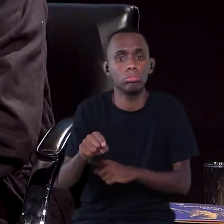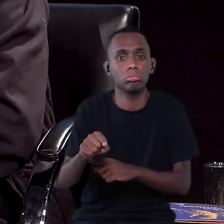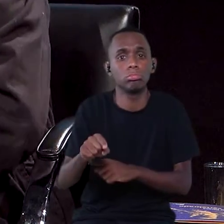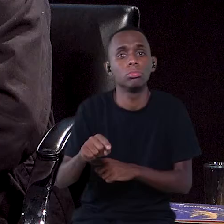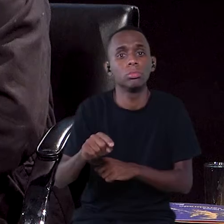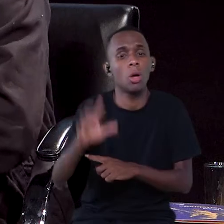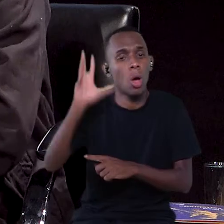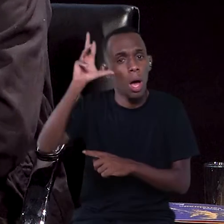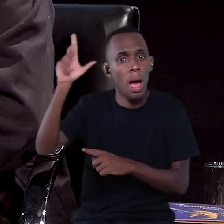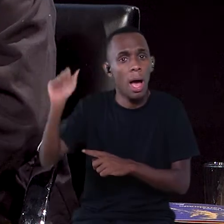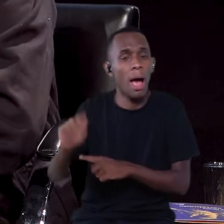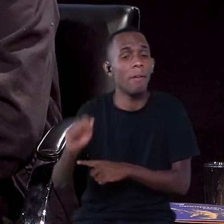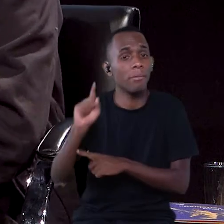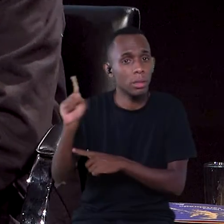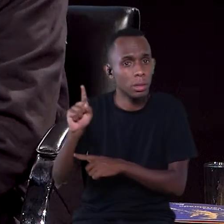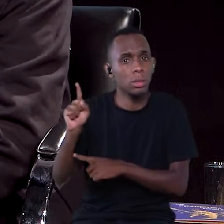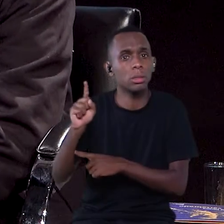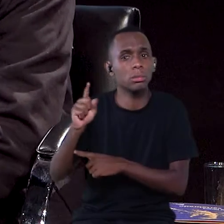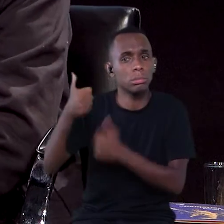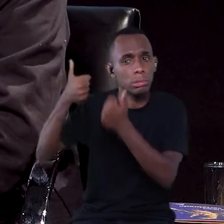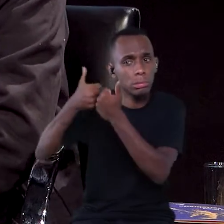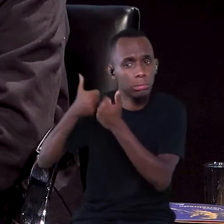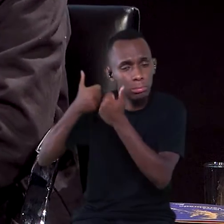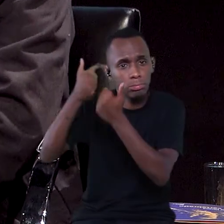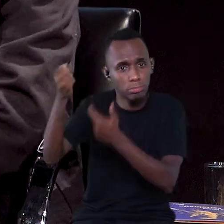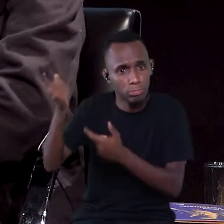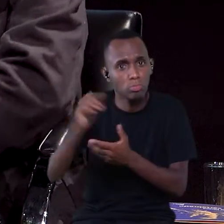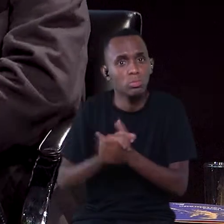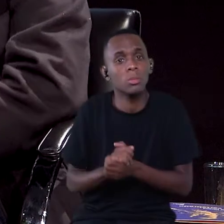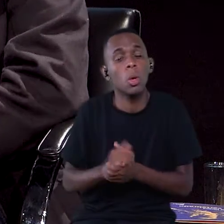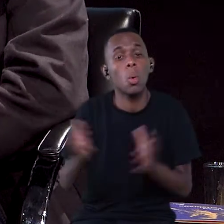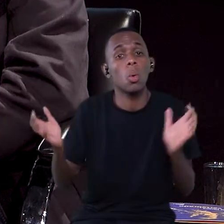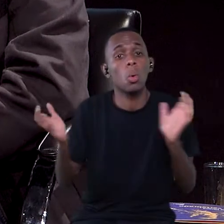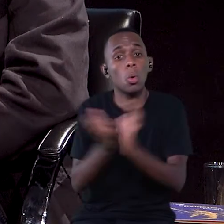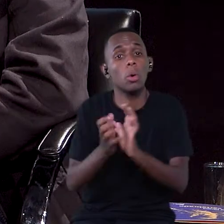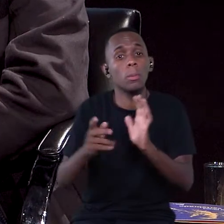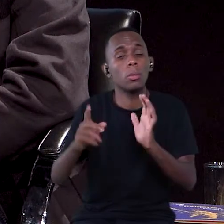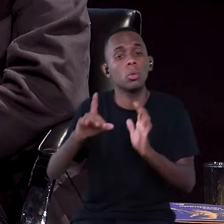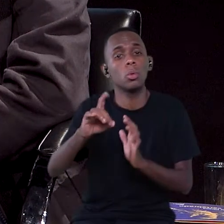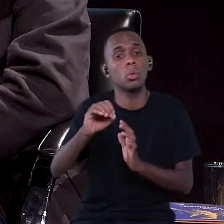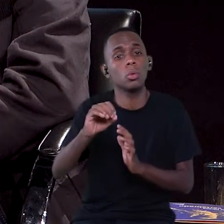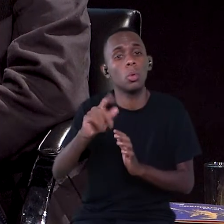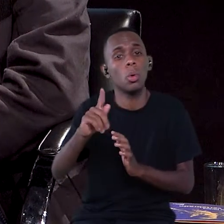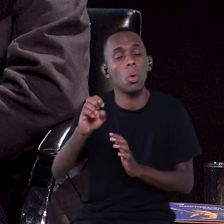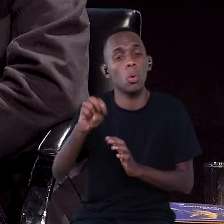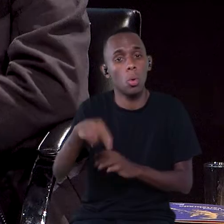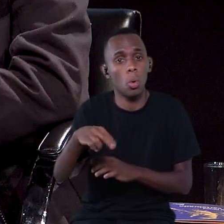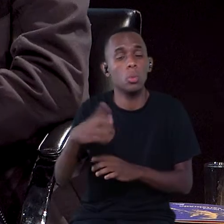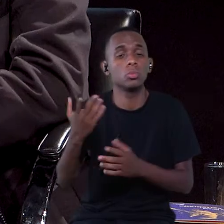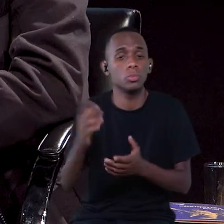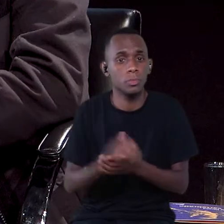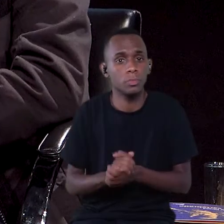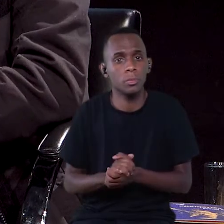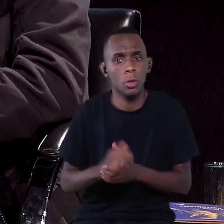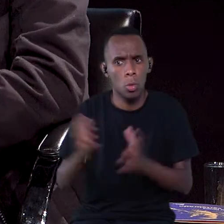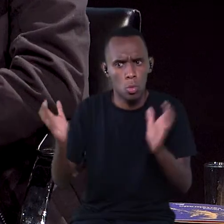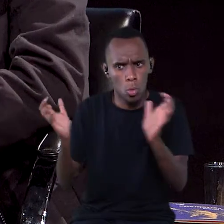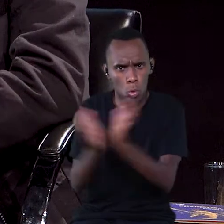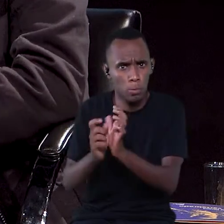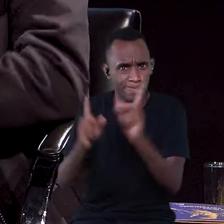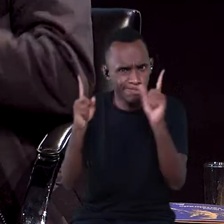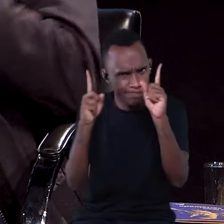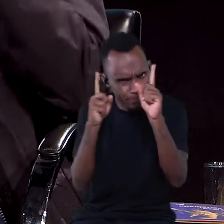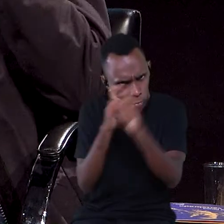vive na África Ocidental, entre o Benin, mais ou menos. É um grupo chamado Dogon. Os Dogons. É uma comunidade